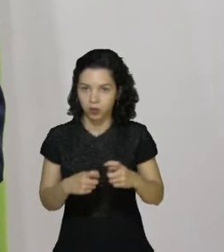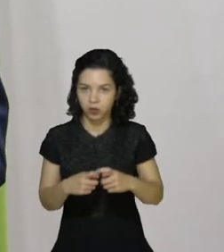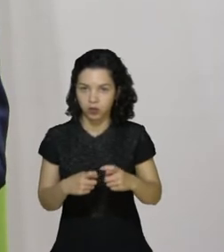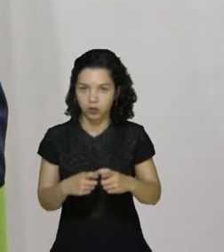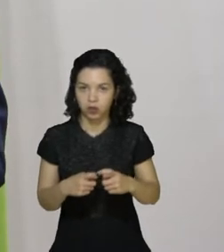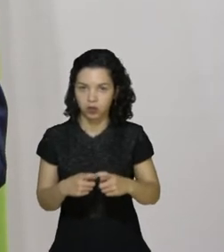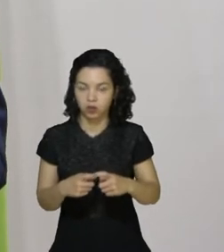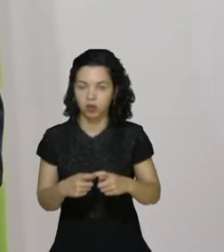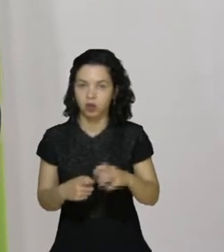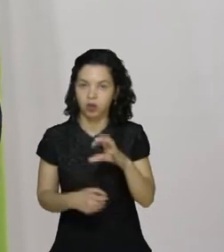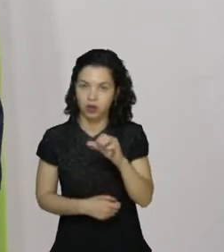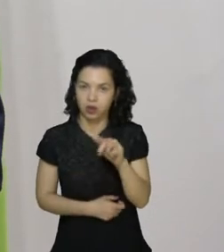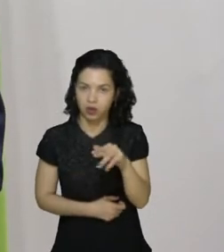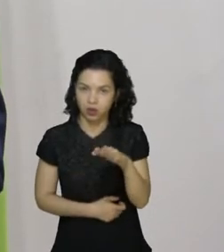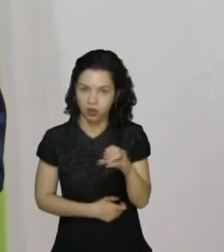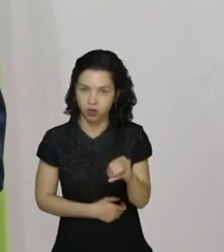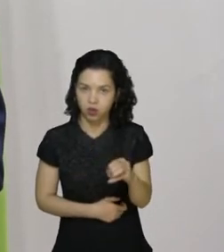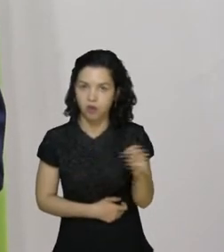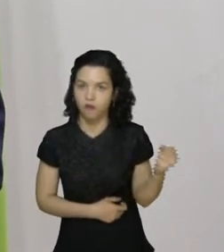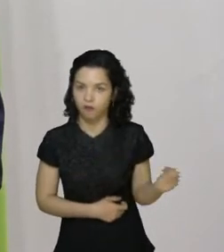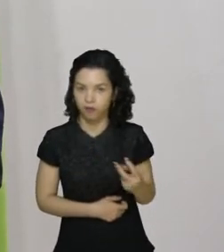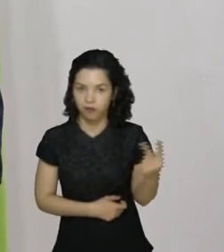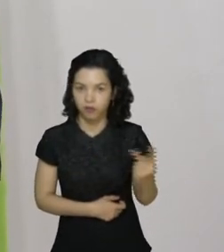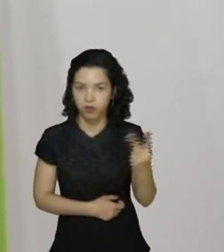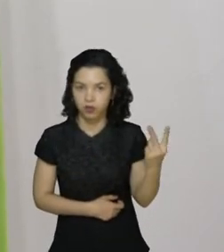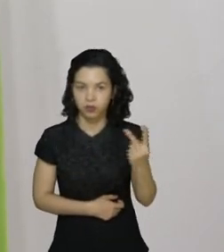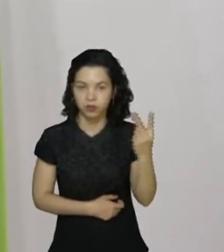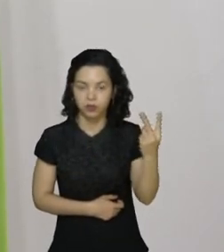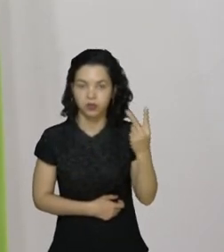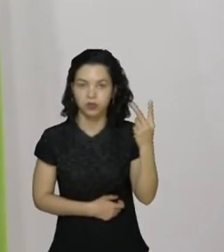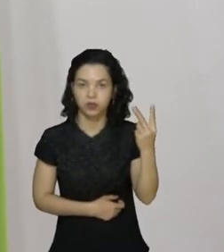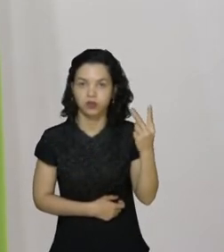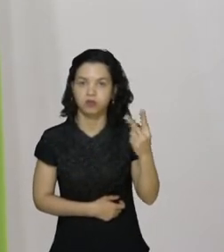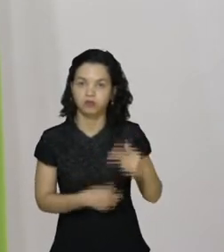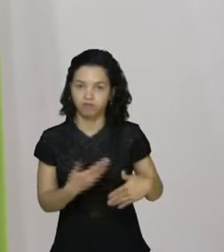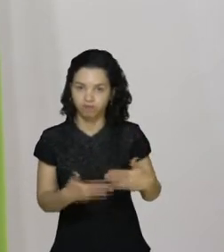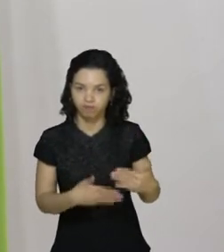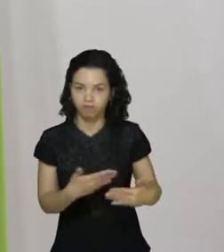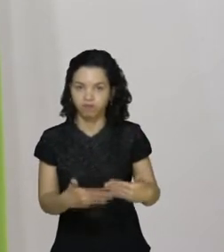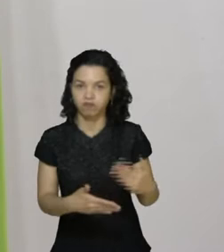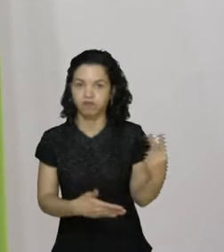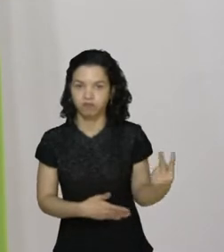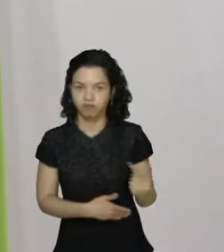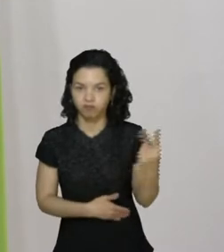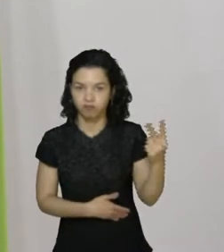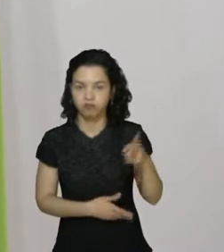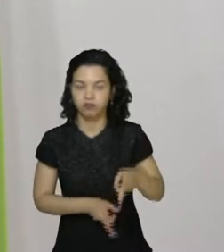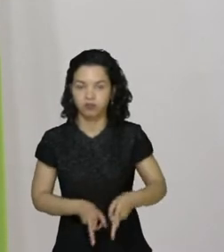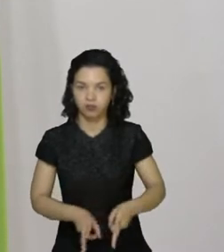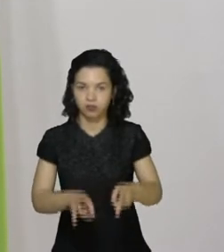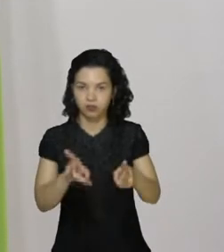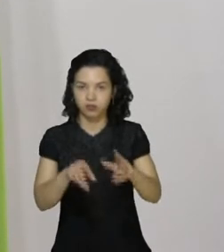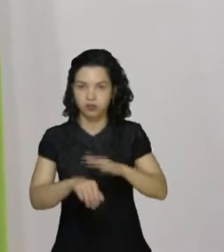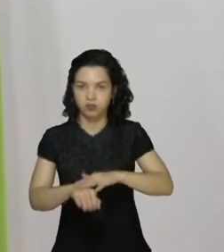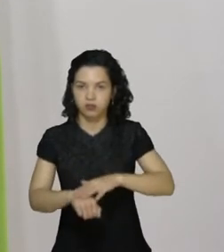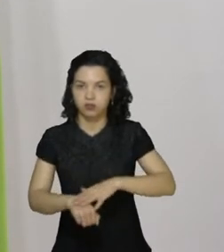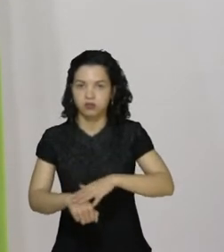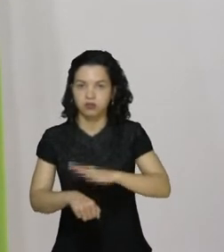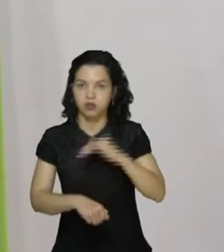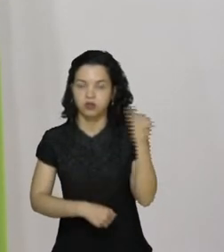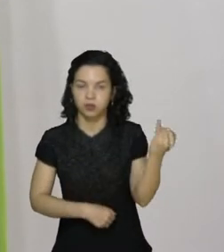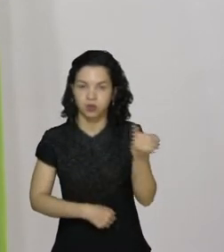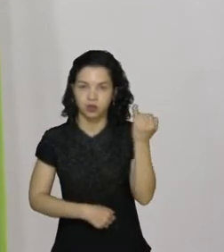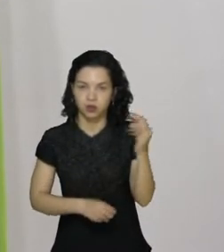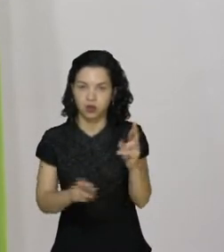acima de tudo, que valorizavam e valorizam cada vez mais aquilo que é mais importante da